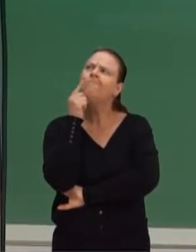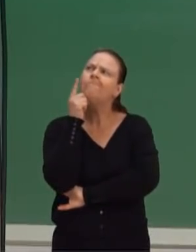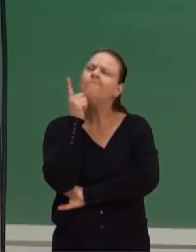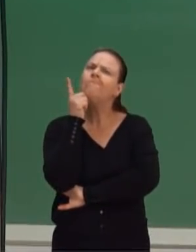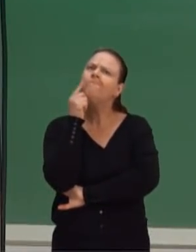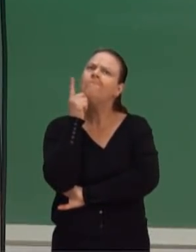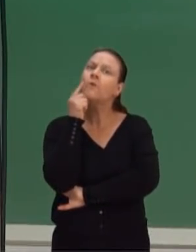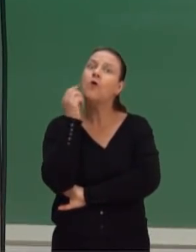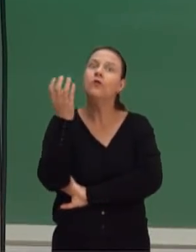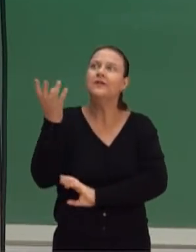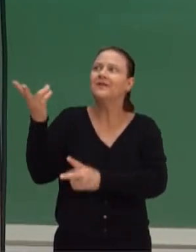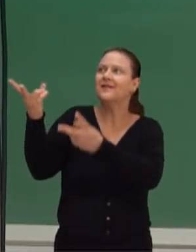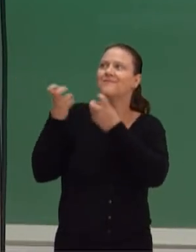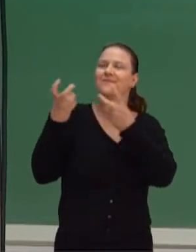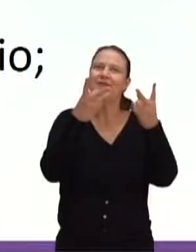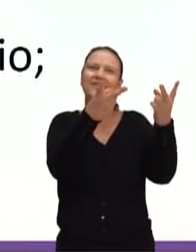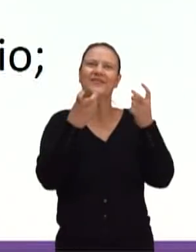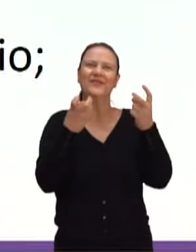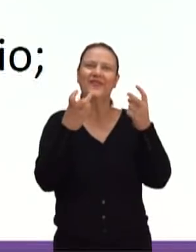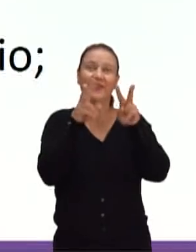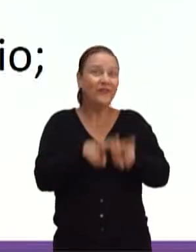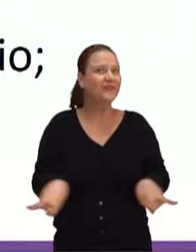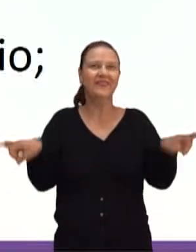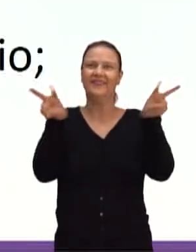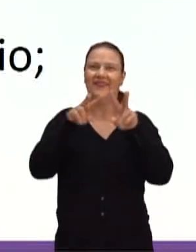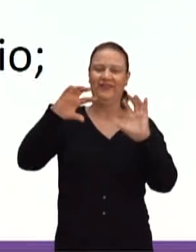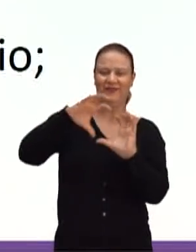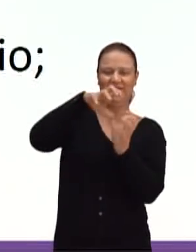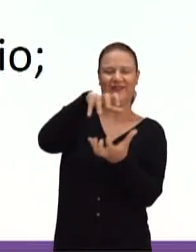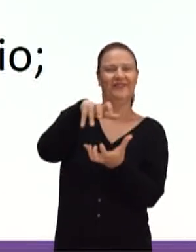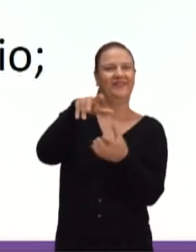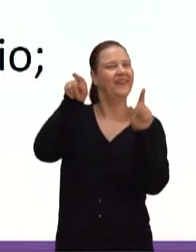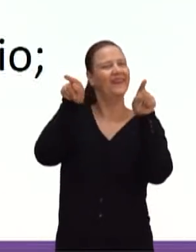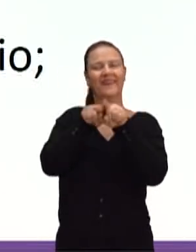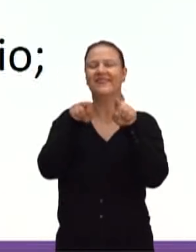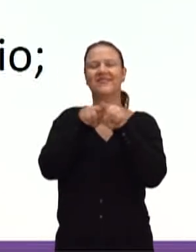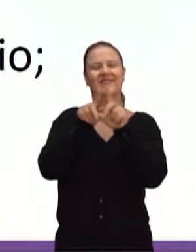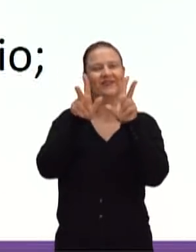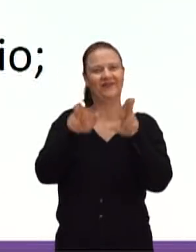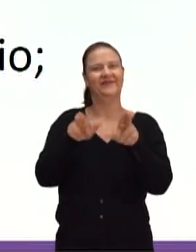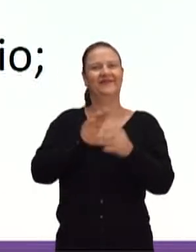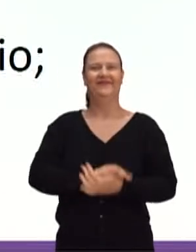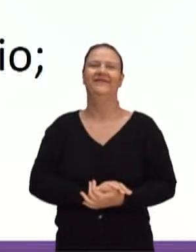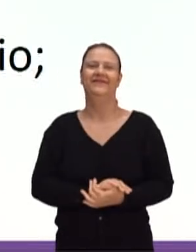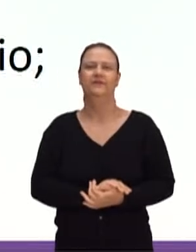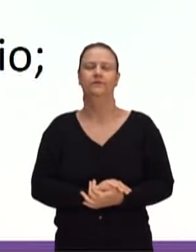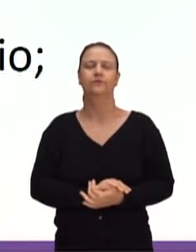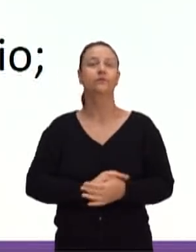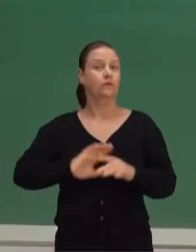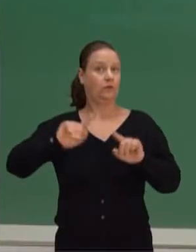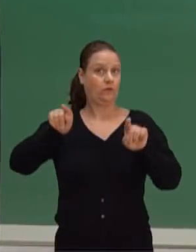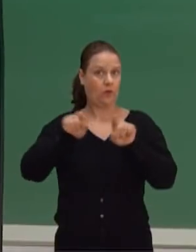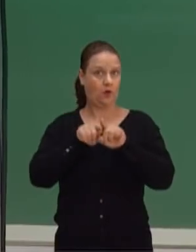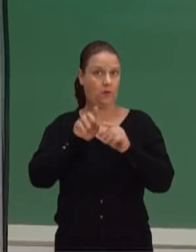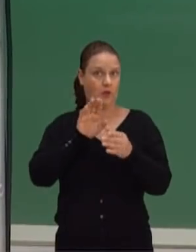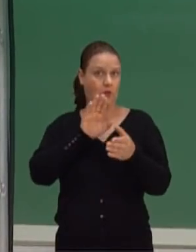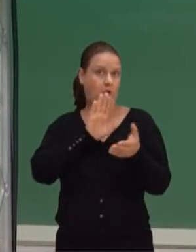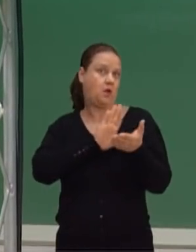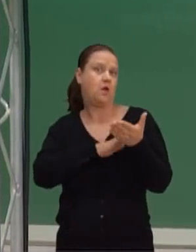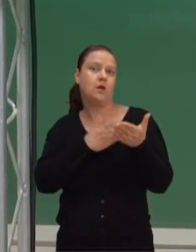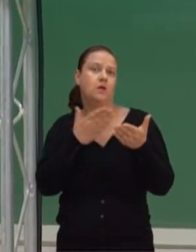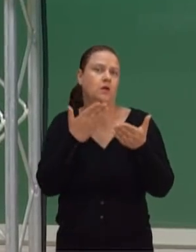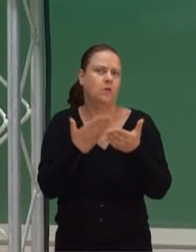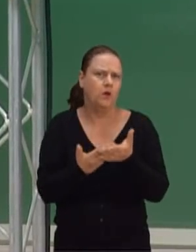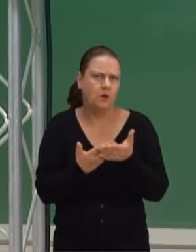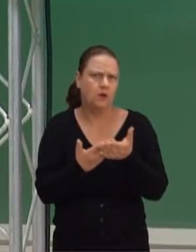interpretar. Ok? Compreendermos que não é um trabalho solitário. Ah, professora, mas